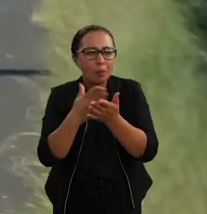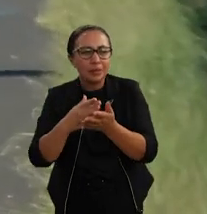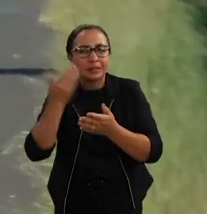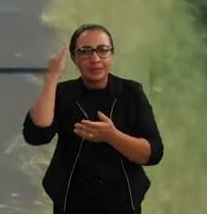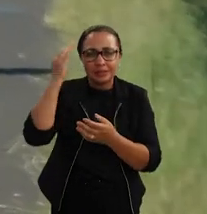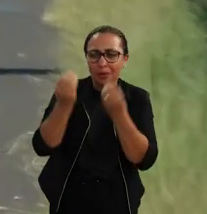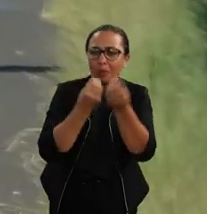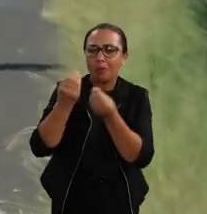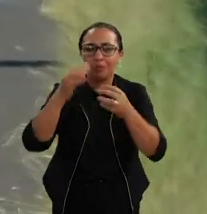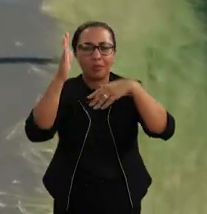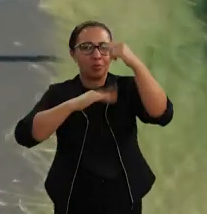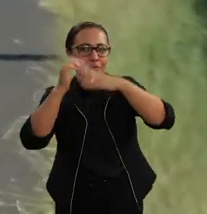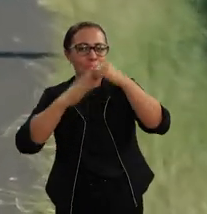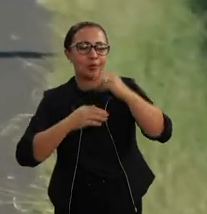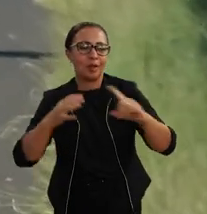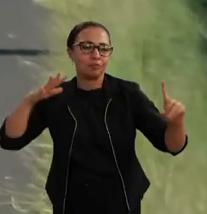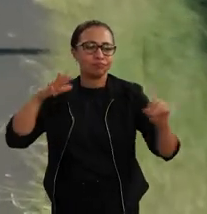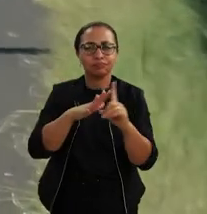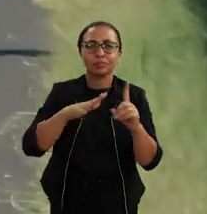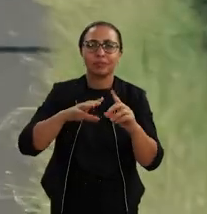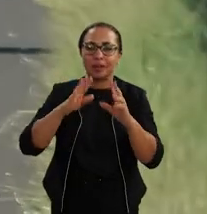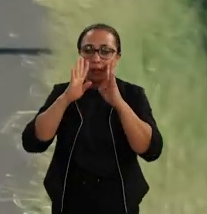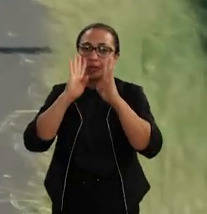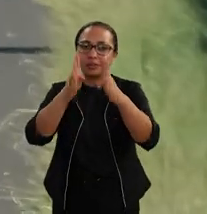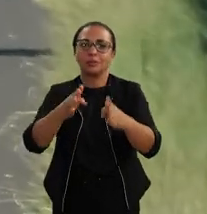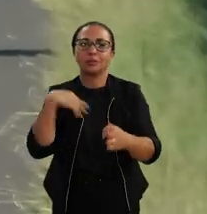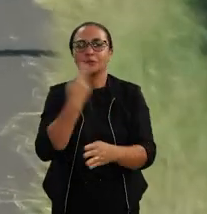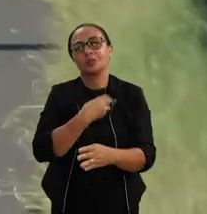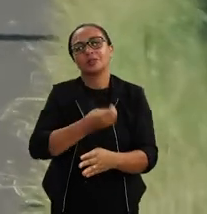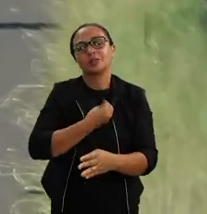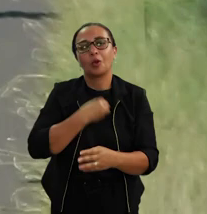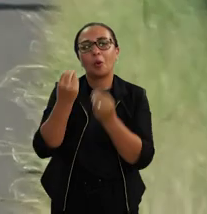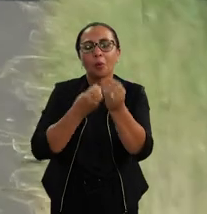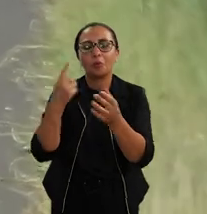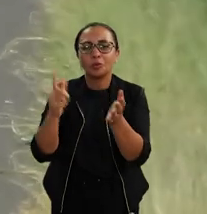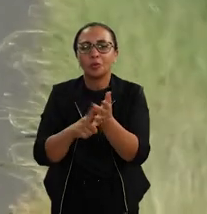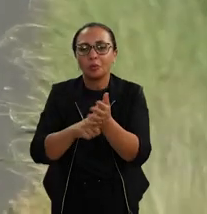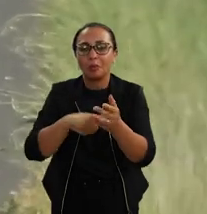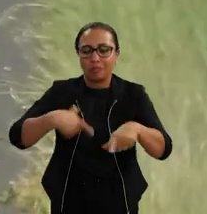compreender como esses profissionais impactam diretamente nas nossas vidas,